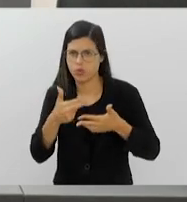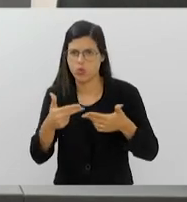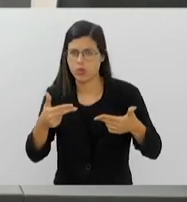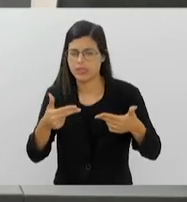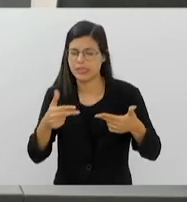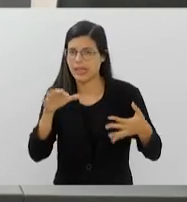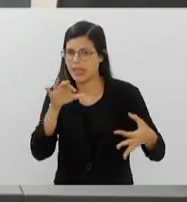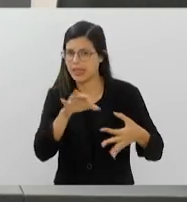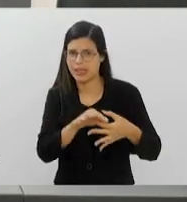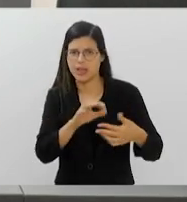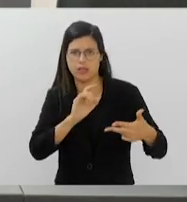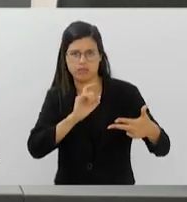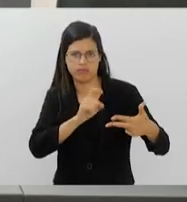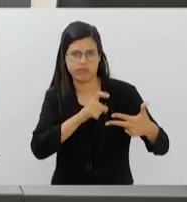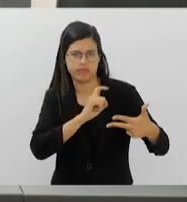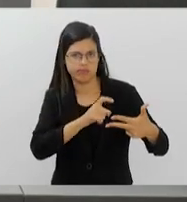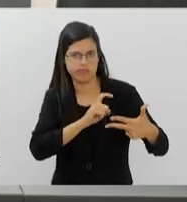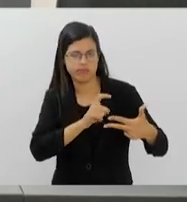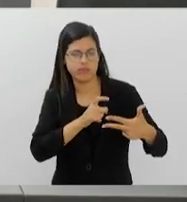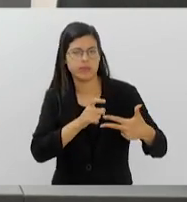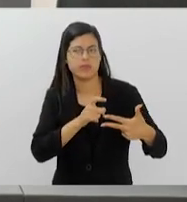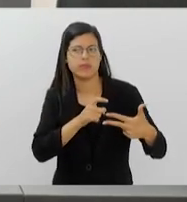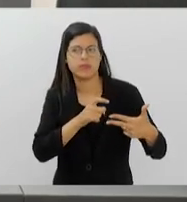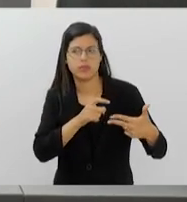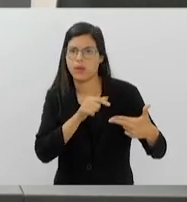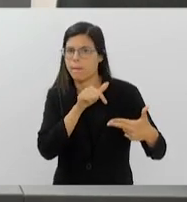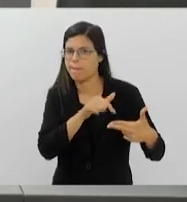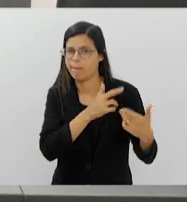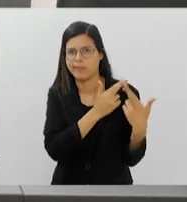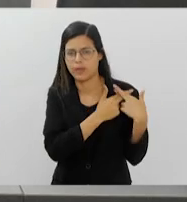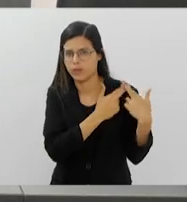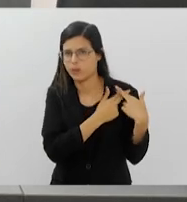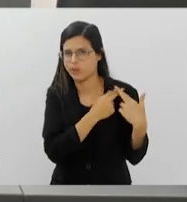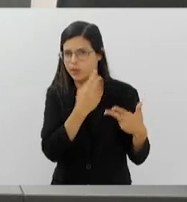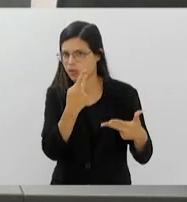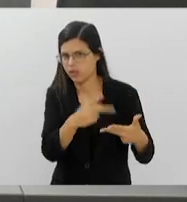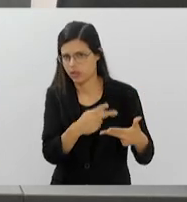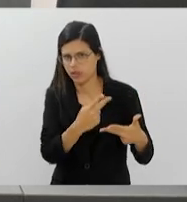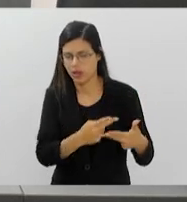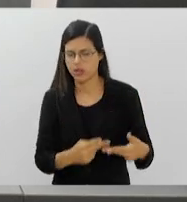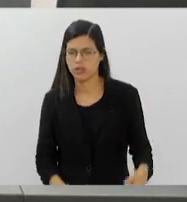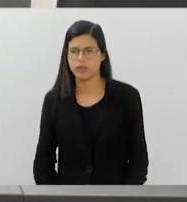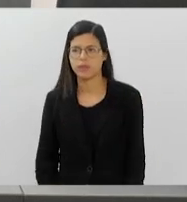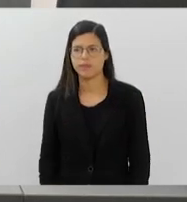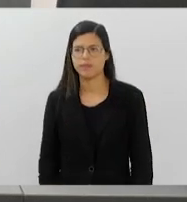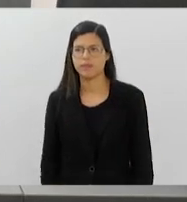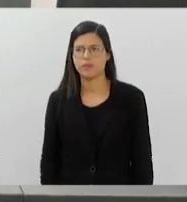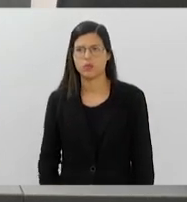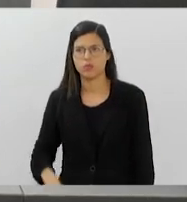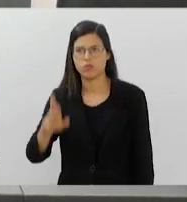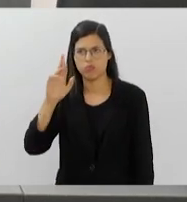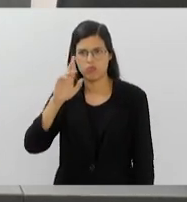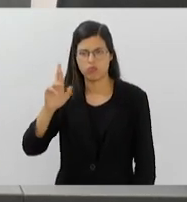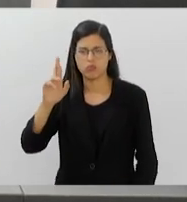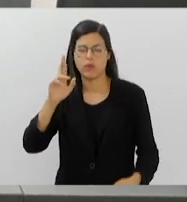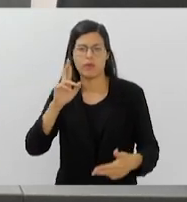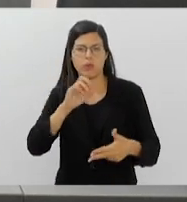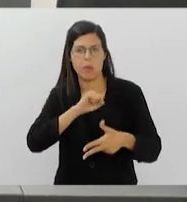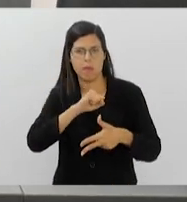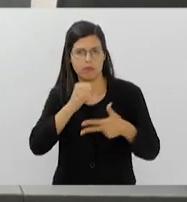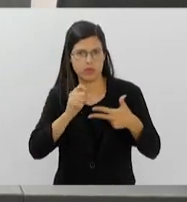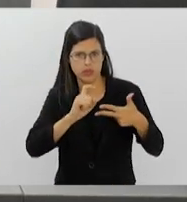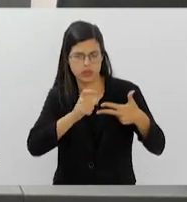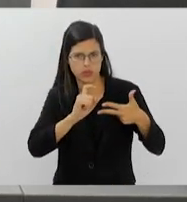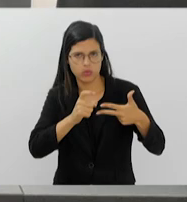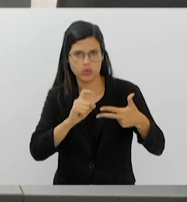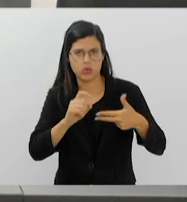inerentes exclusivamente à competência originária do Poder Executivo, do chefe do Poder Executivo,